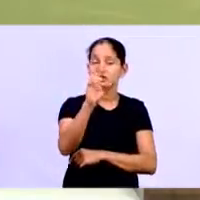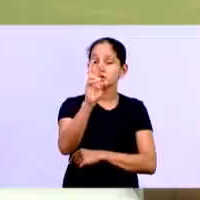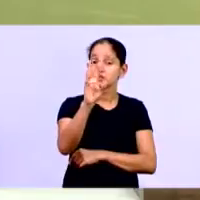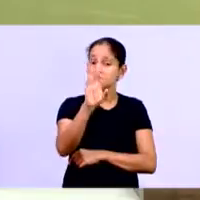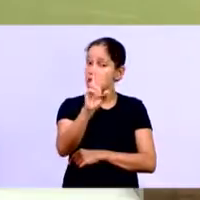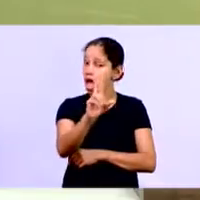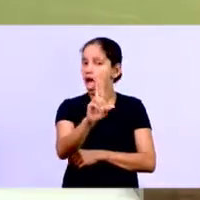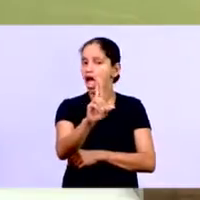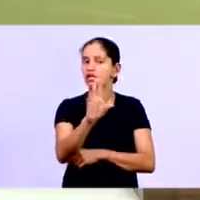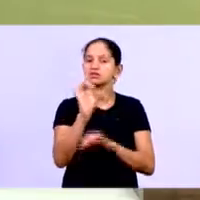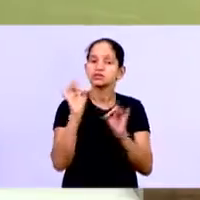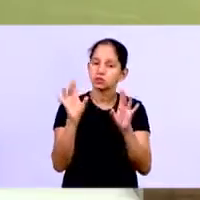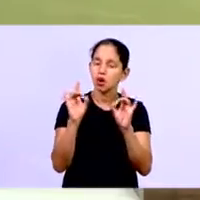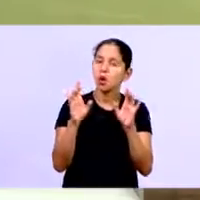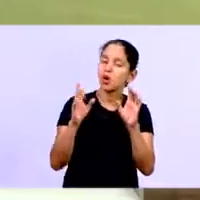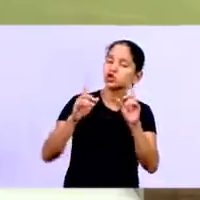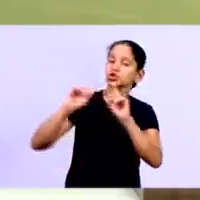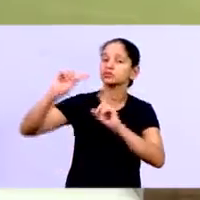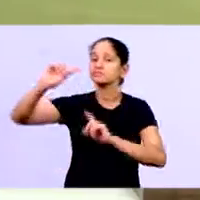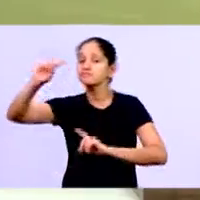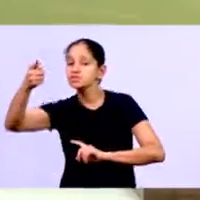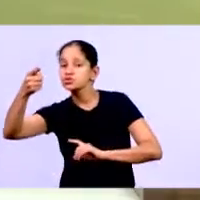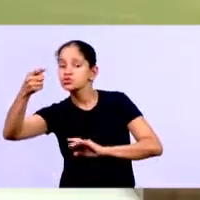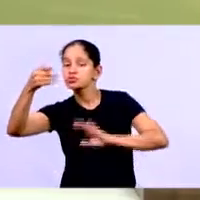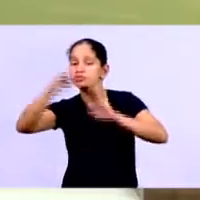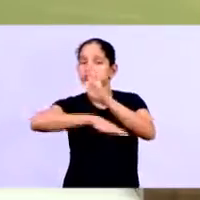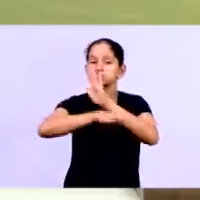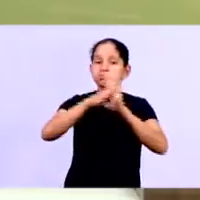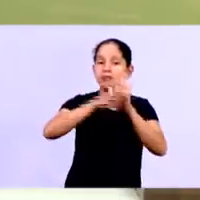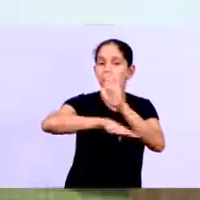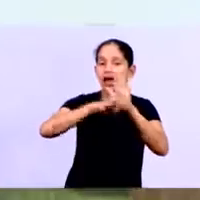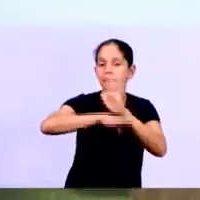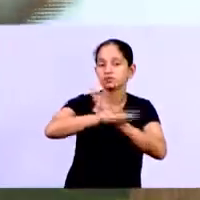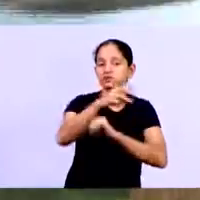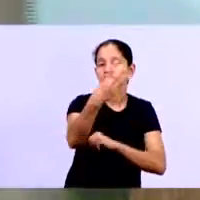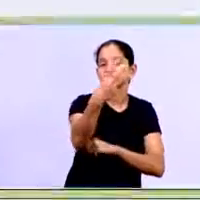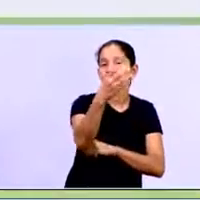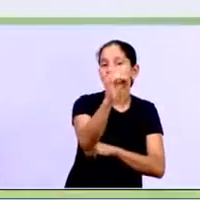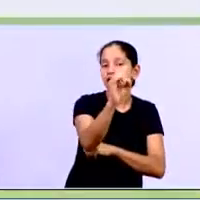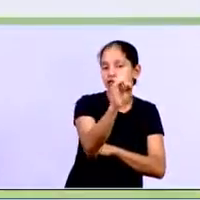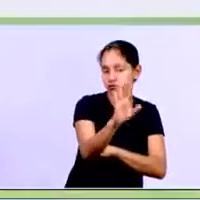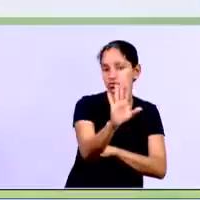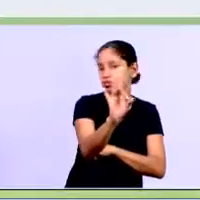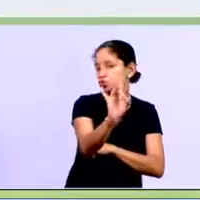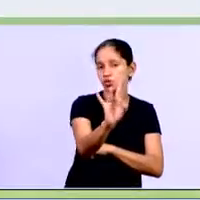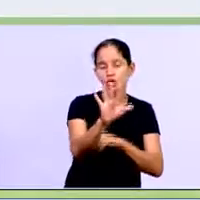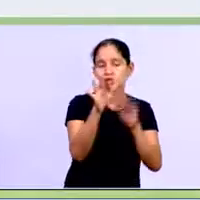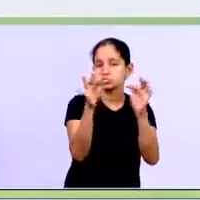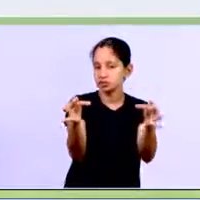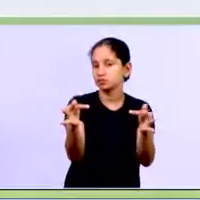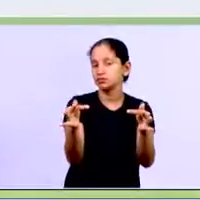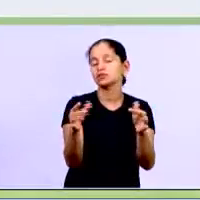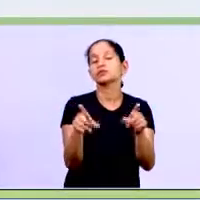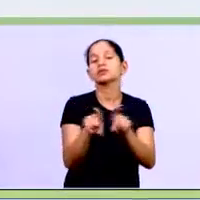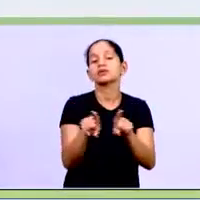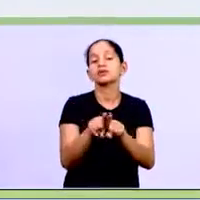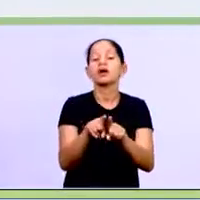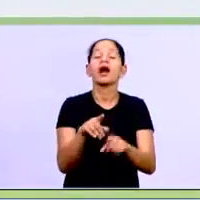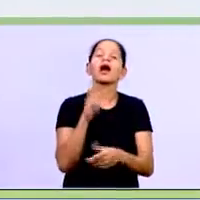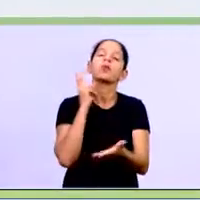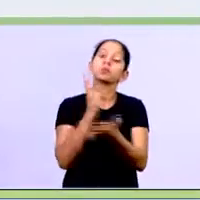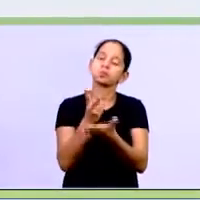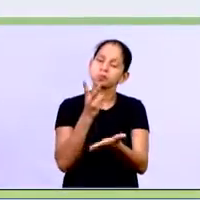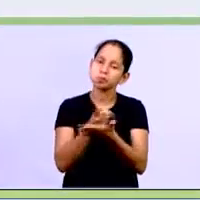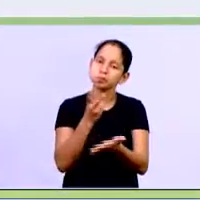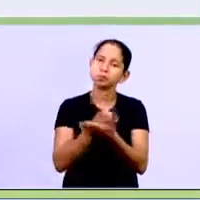pagando R$300 da dívida. Ele tem que abater somente 300, então ele ainda continua devendo